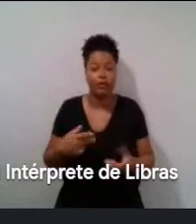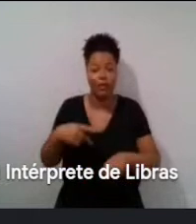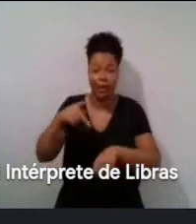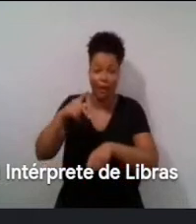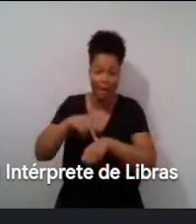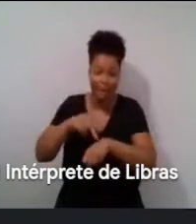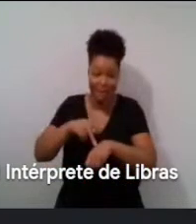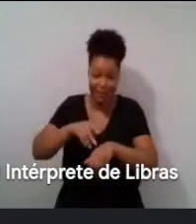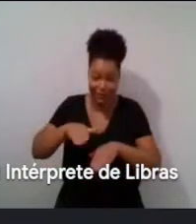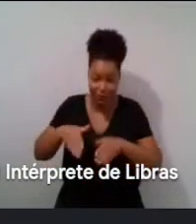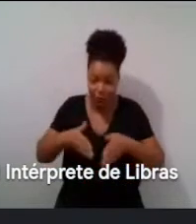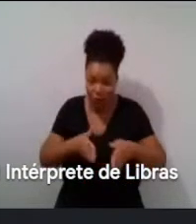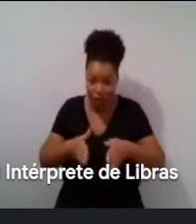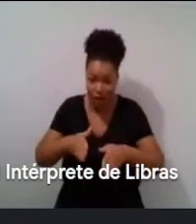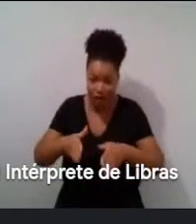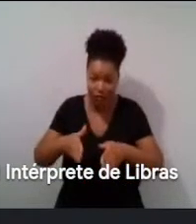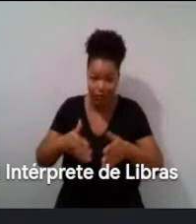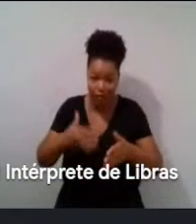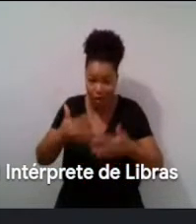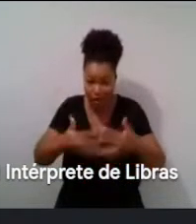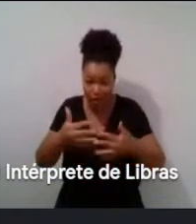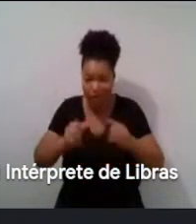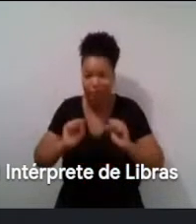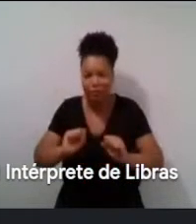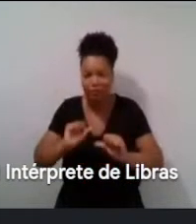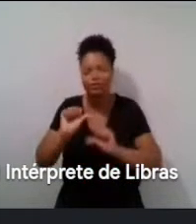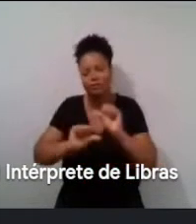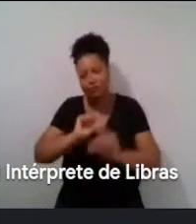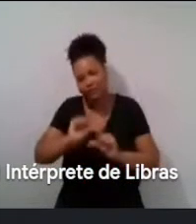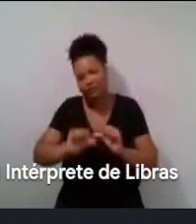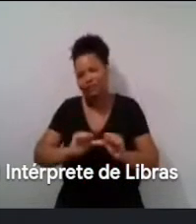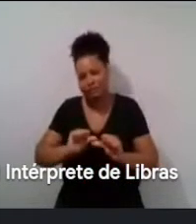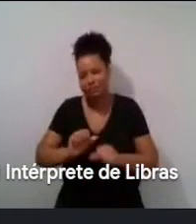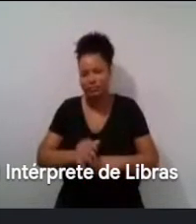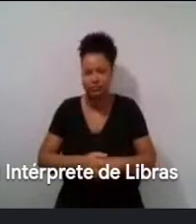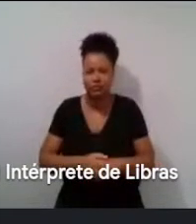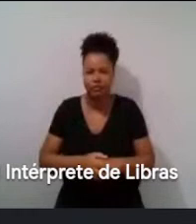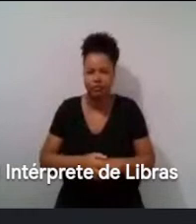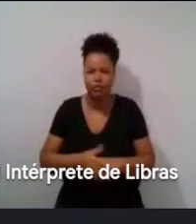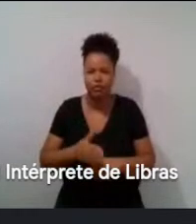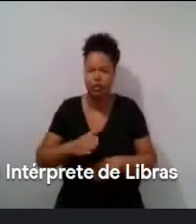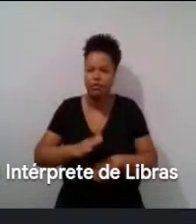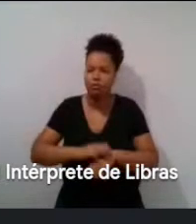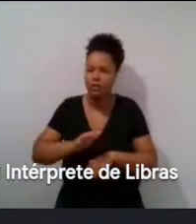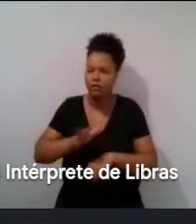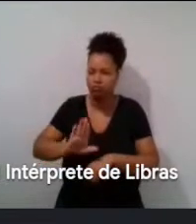né? Pode mudar, deve alterar. Mais alguma manifestação?